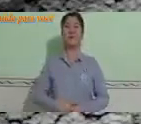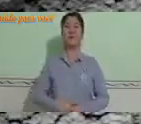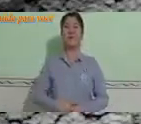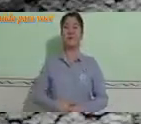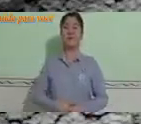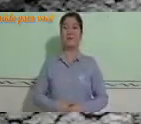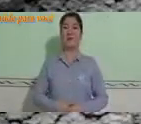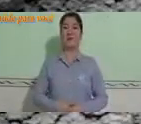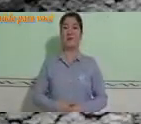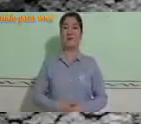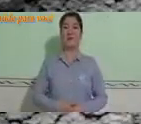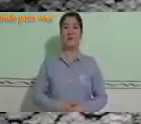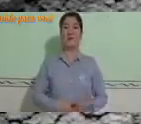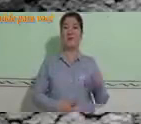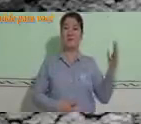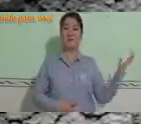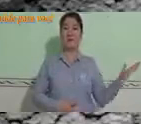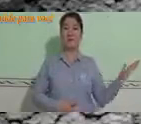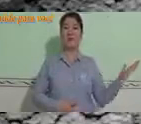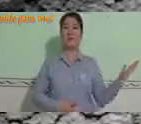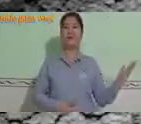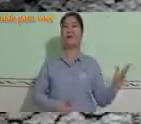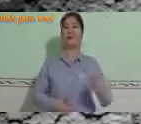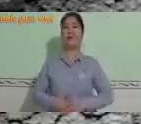DOSPARALERGIAURESFR e ADOONT e acento agudo